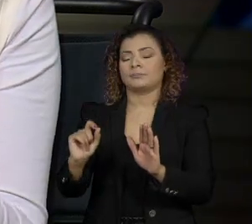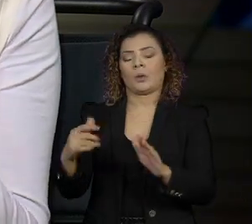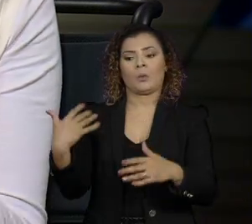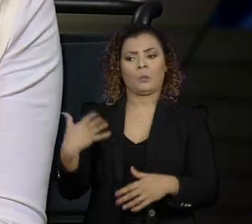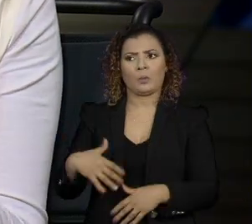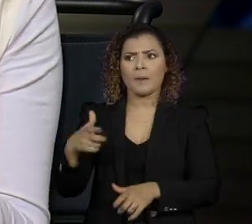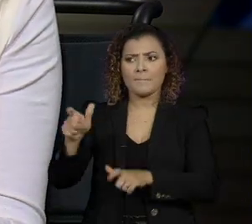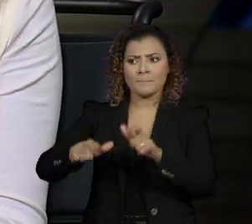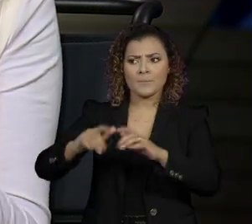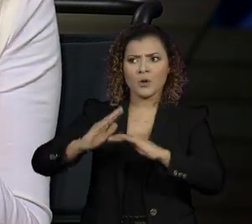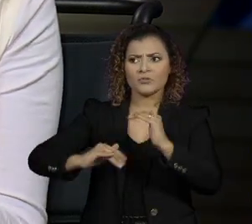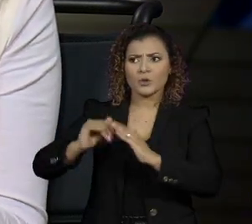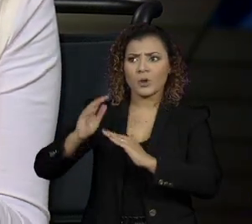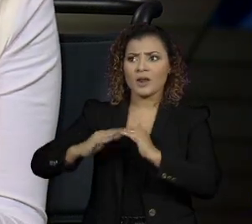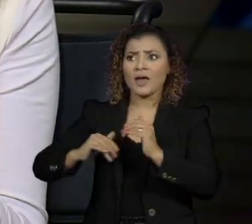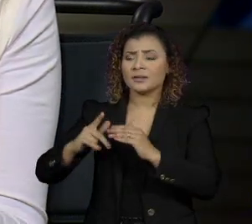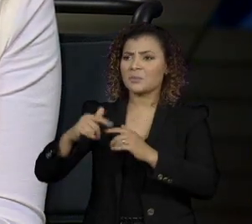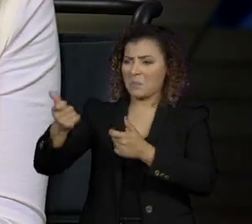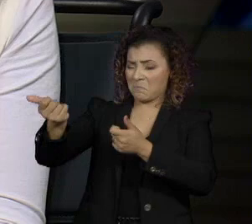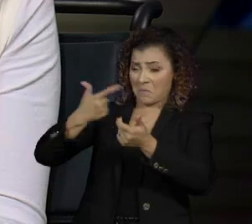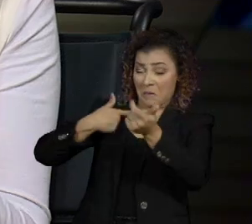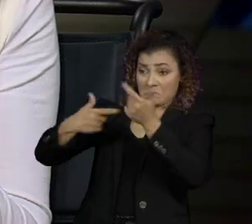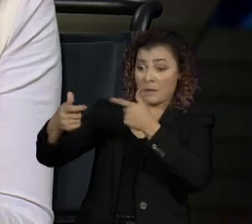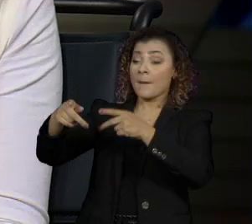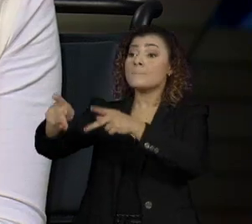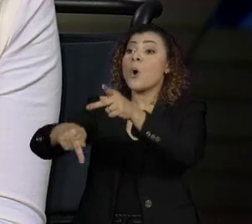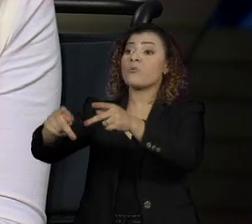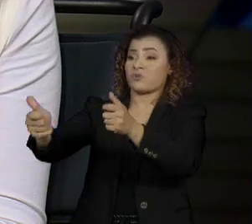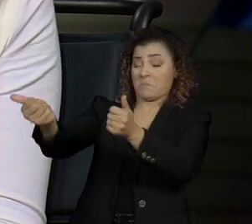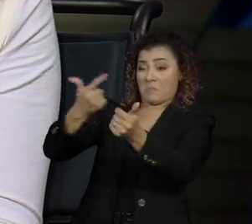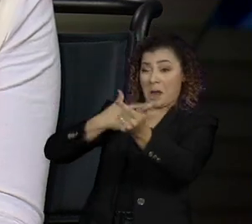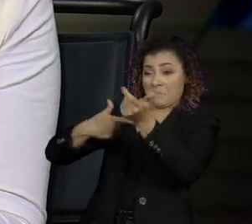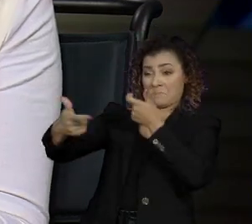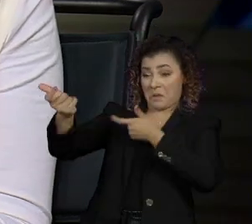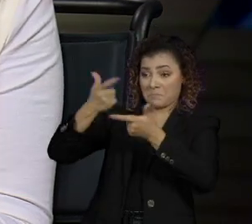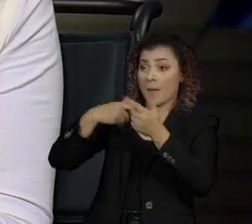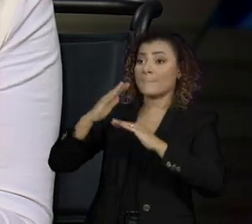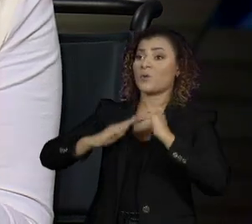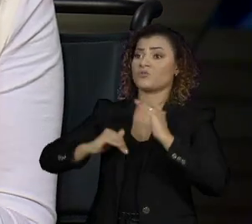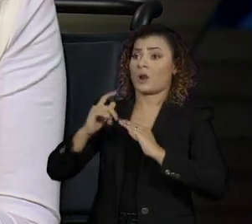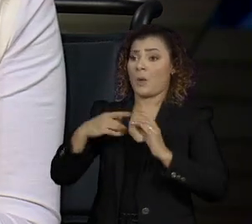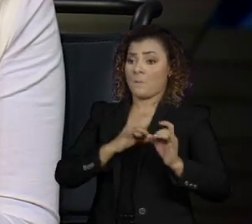casos de profissionais que estão sendo hostilizados no seu trabalho cotidiano, tem